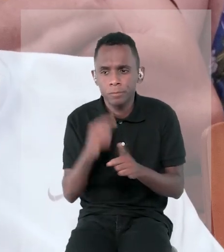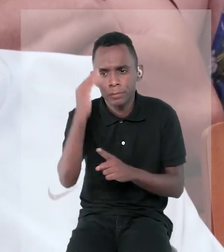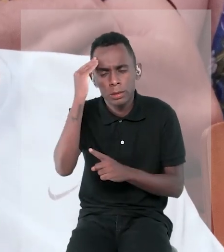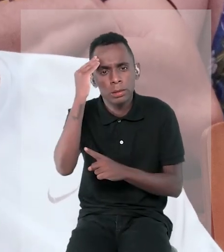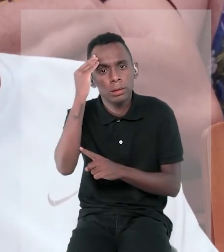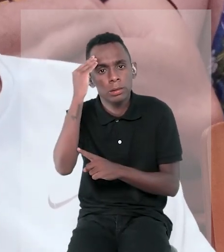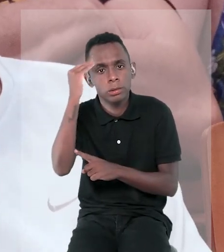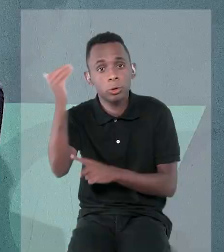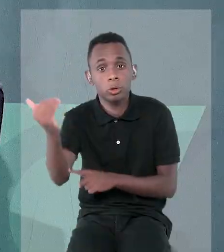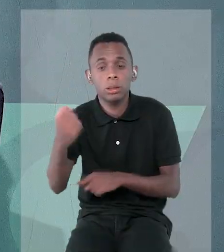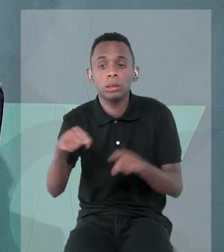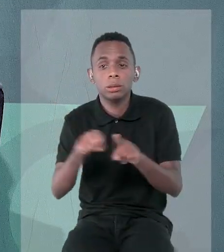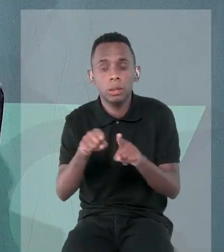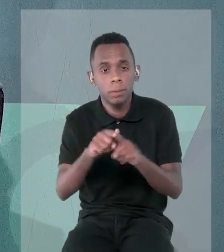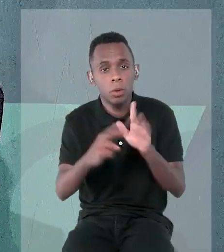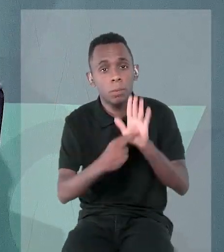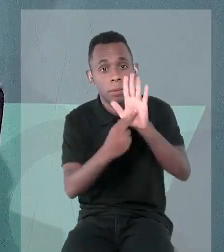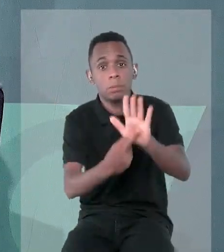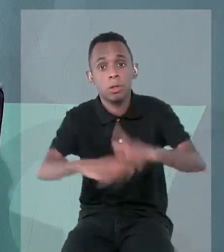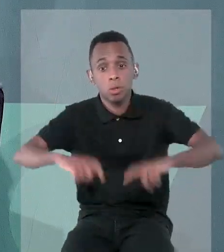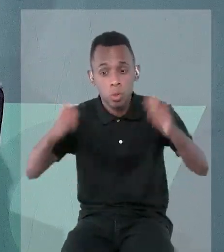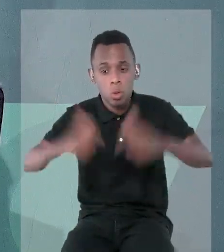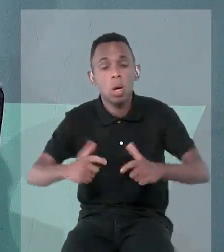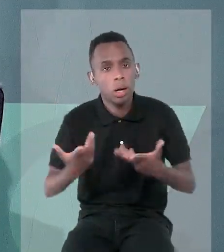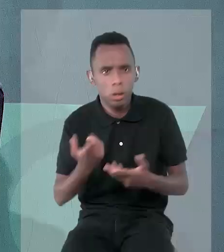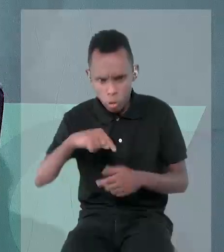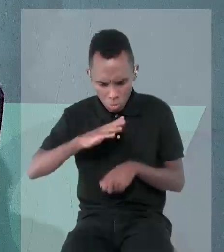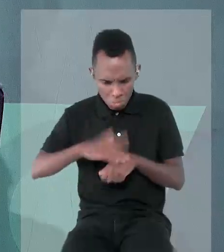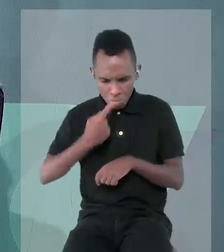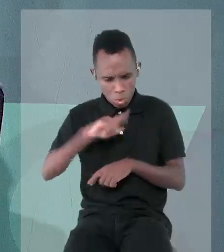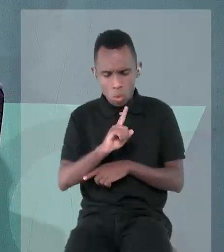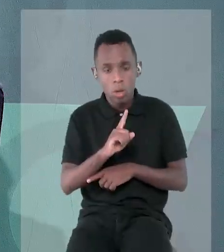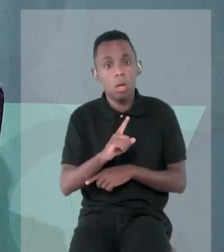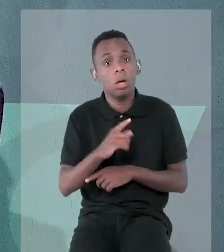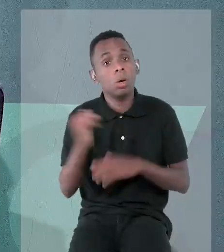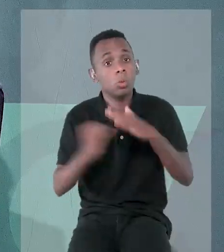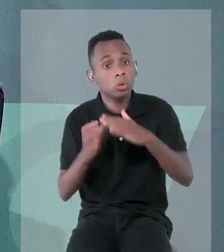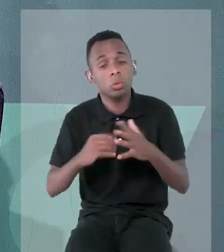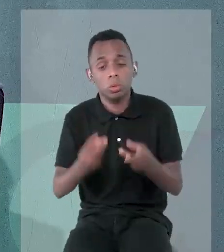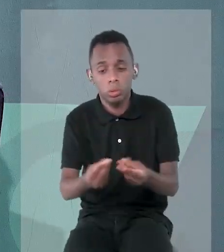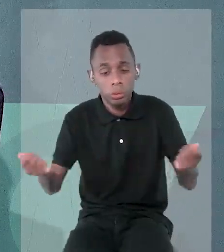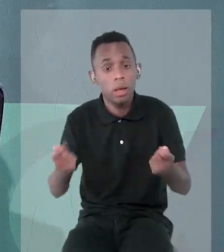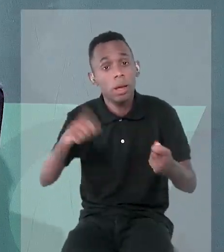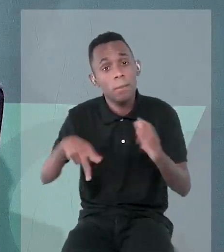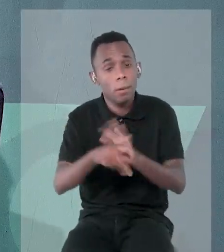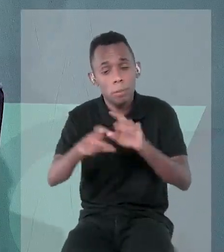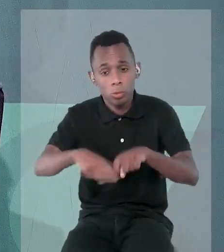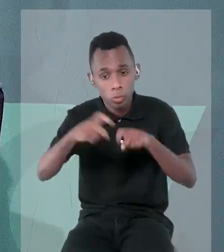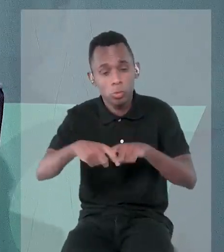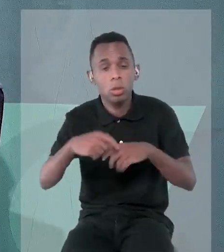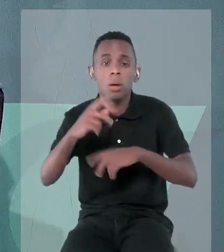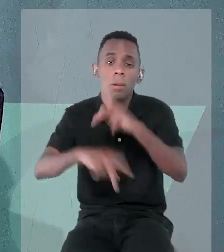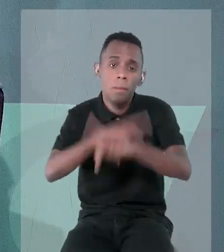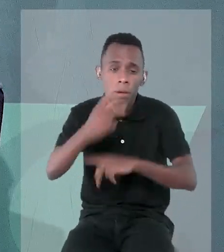atentamente. E os representantes locais desse sucesso, que não somos nós, não é o Instituto Terra, são os agricultores, são as